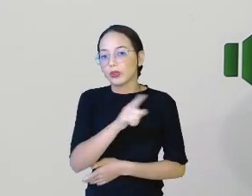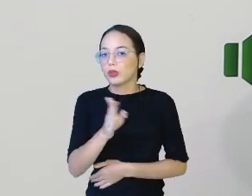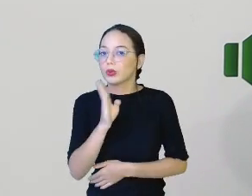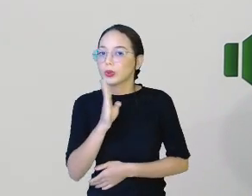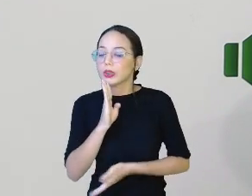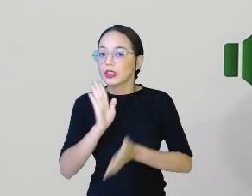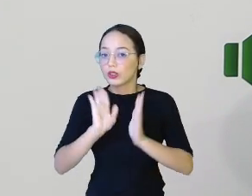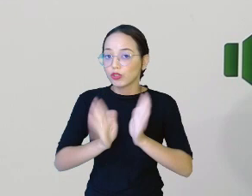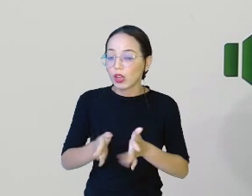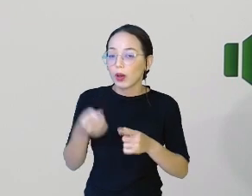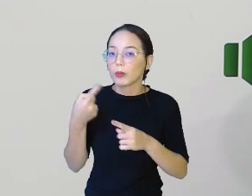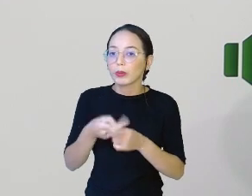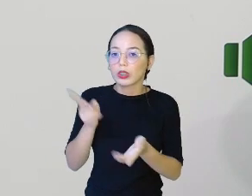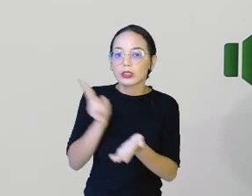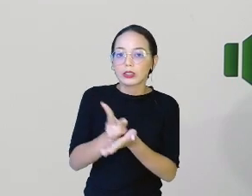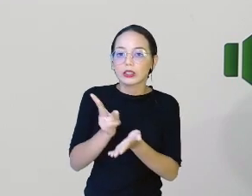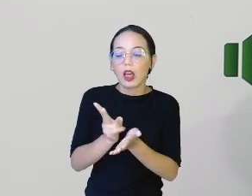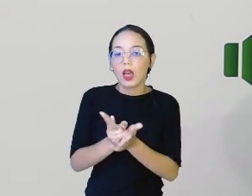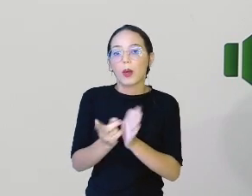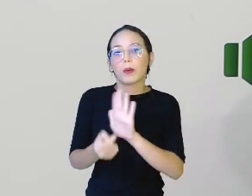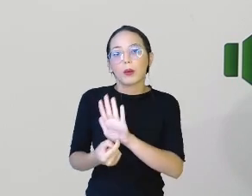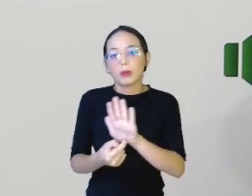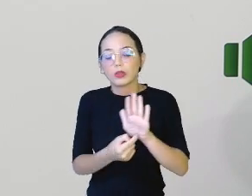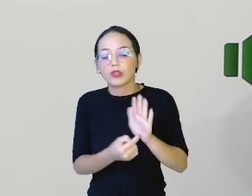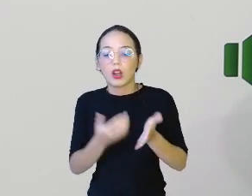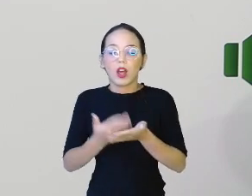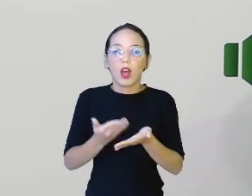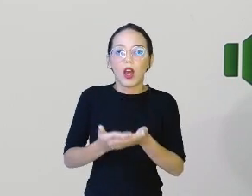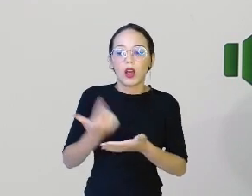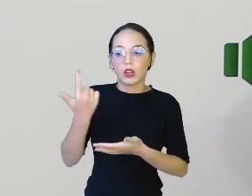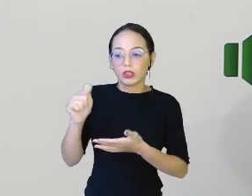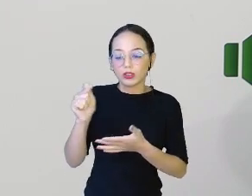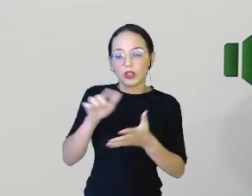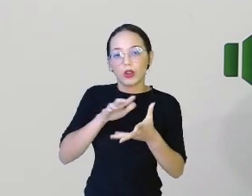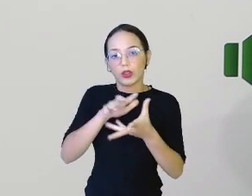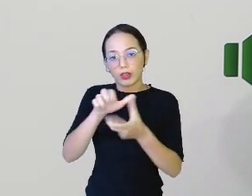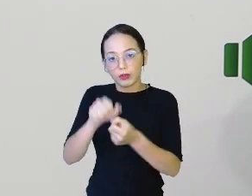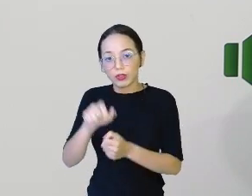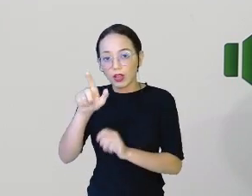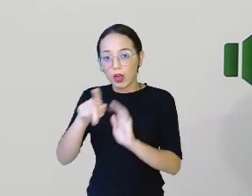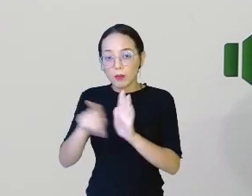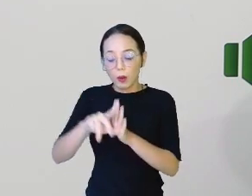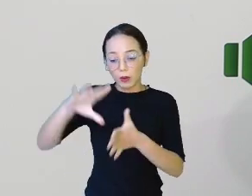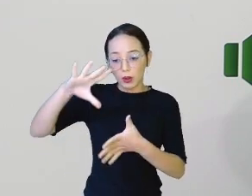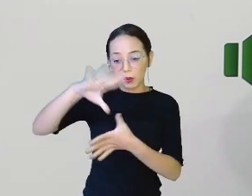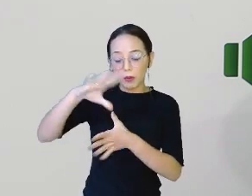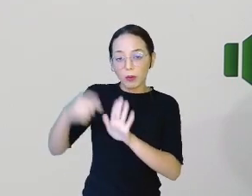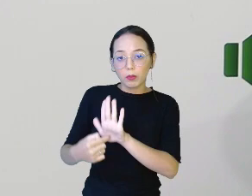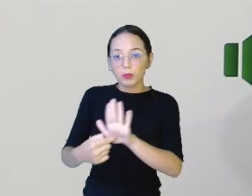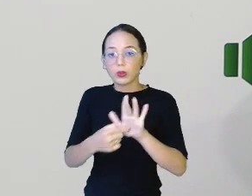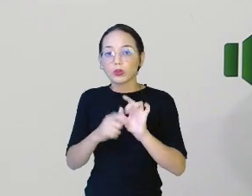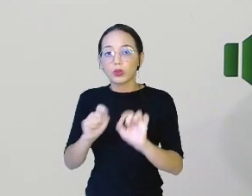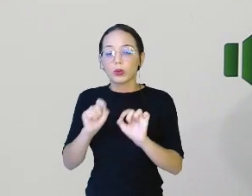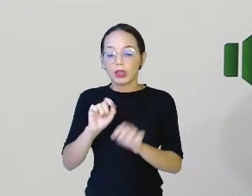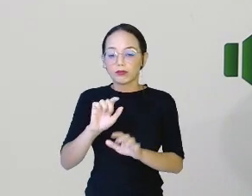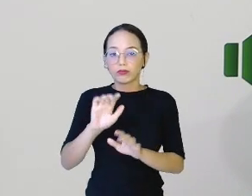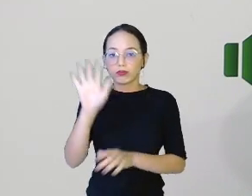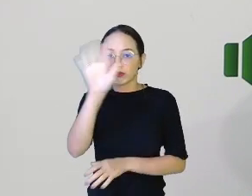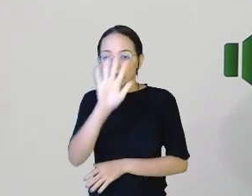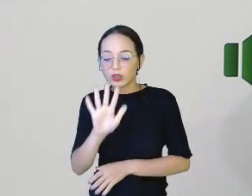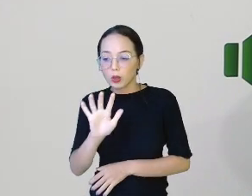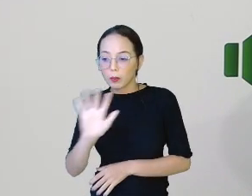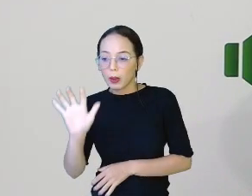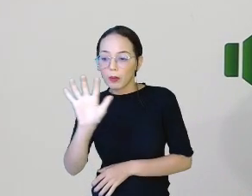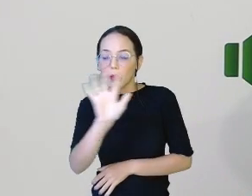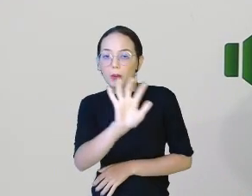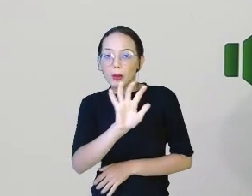pois sempre temos trazido ele aqui nas aulas de geografia. É o mapa que mostra as regiões